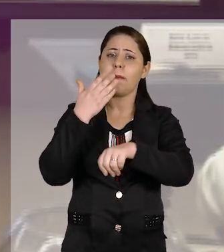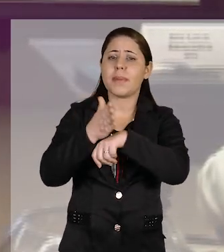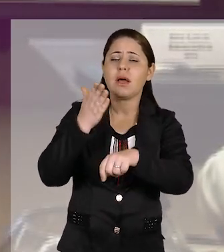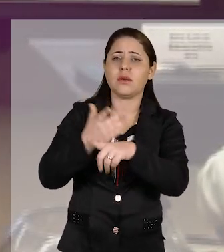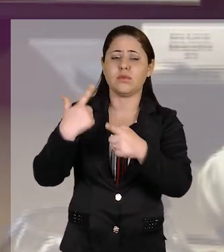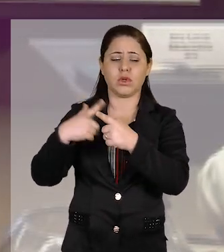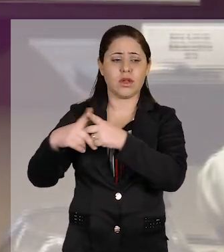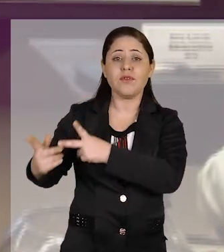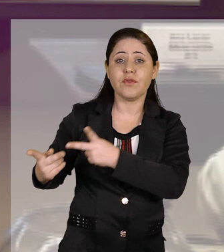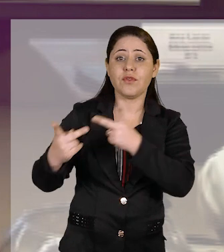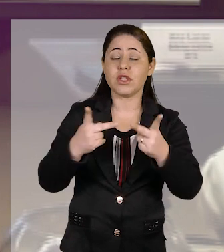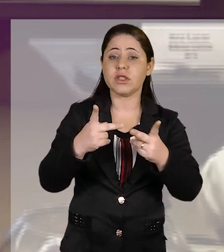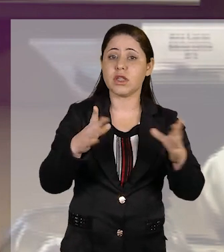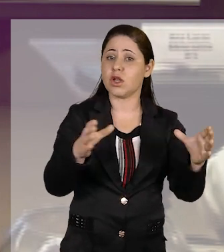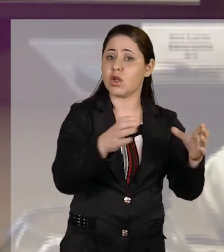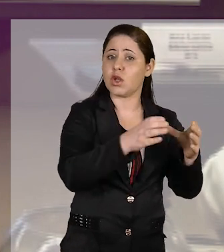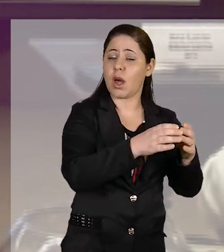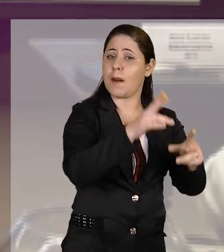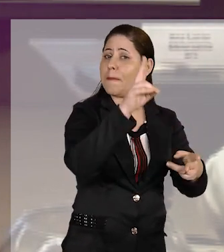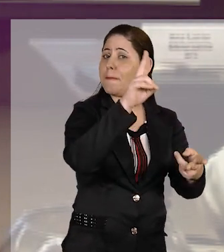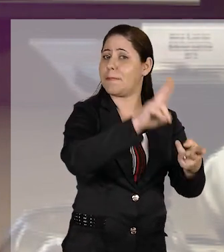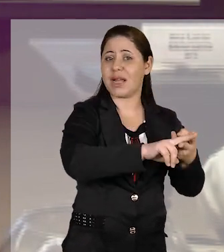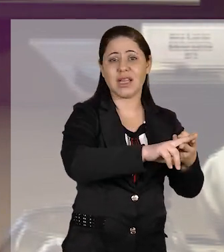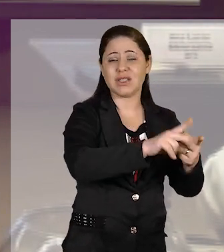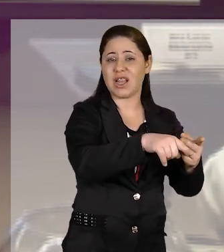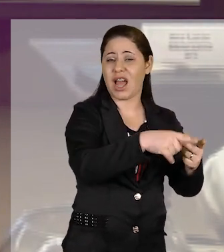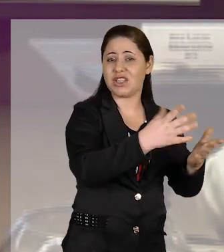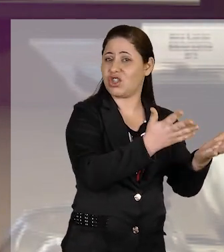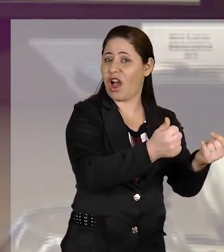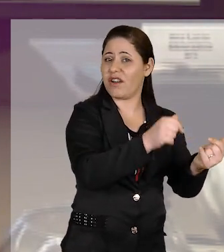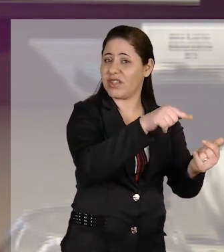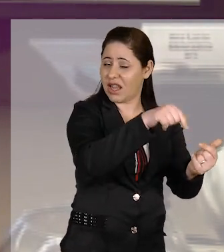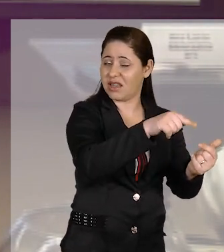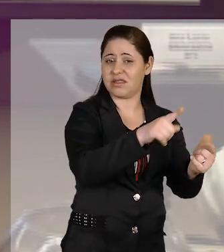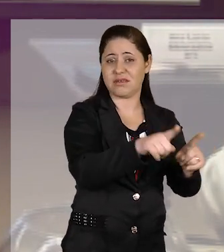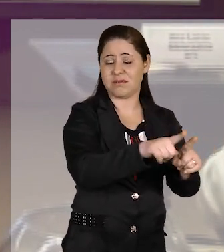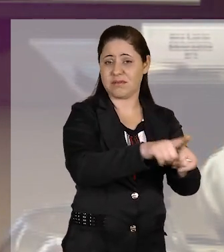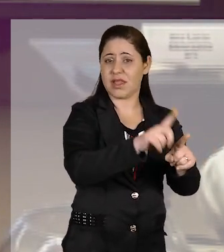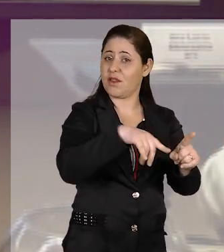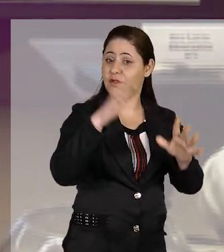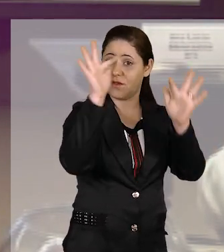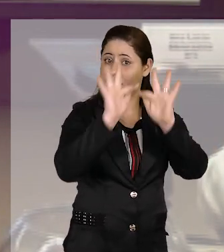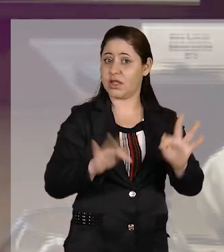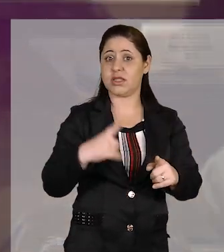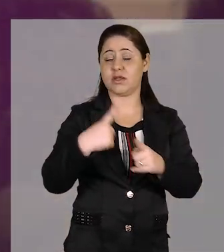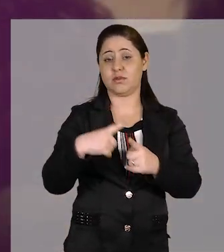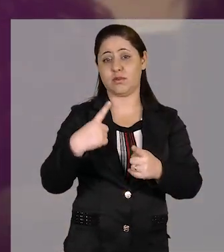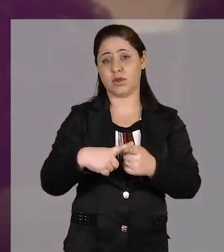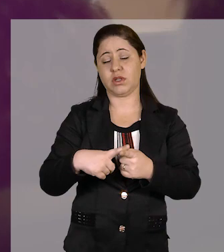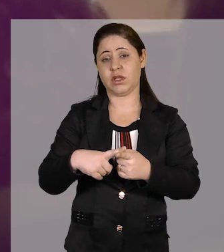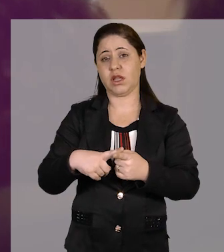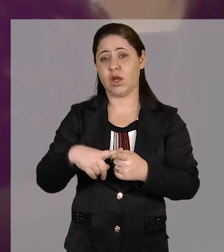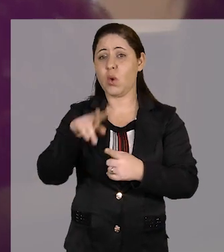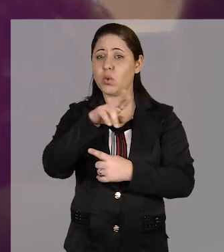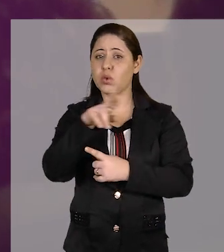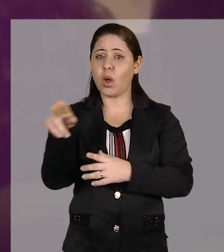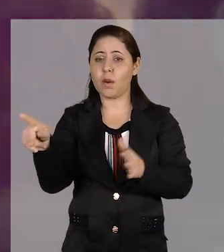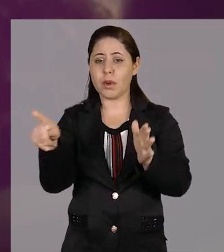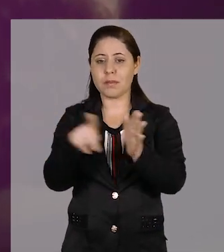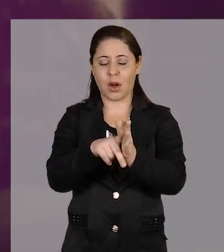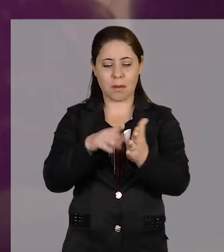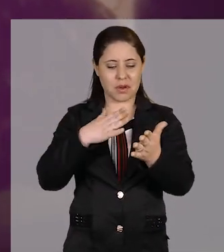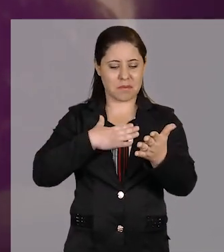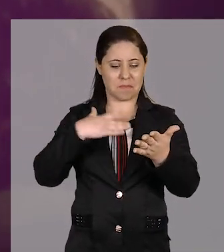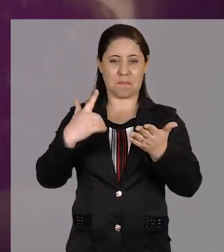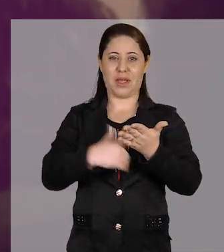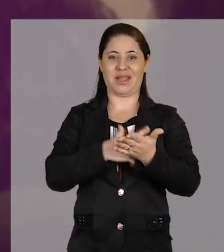visita unidades. Então, tem muita propriedade sobre o tema, né? Exatamente. Então eu fiquei muito feliz assim, com o nome dele,